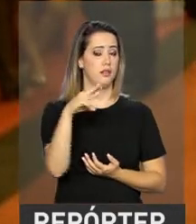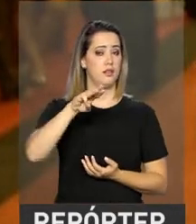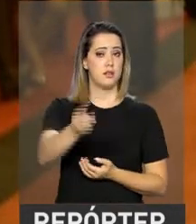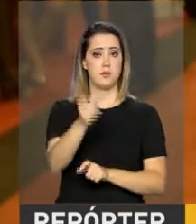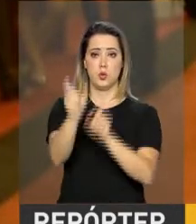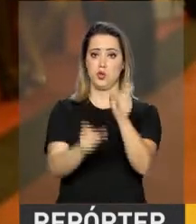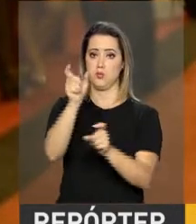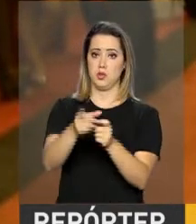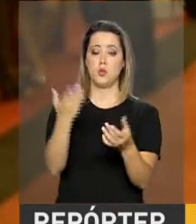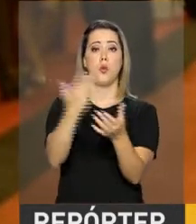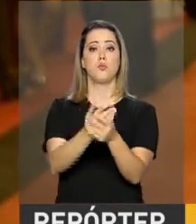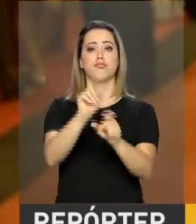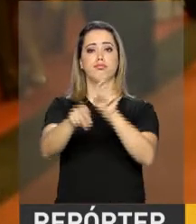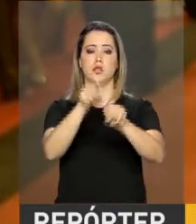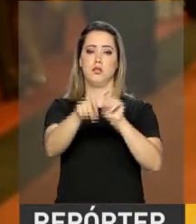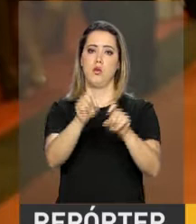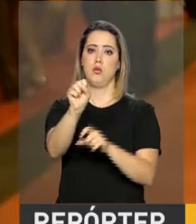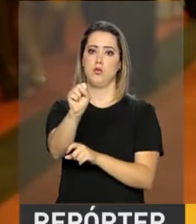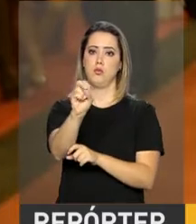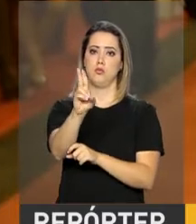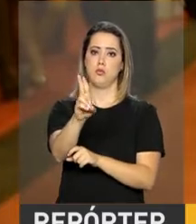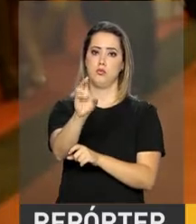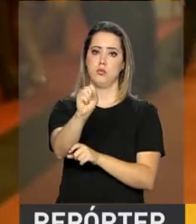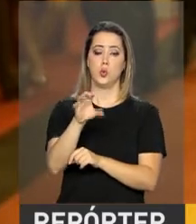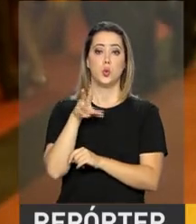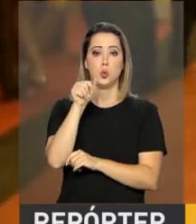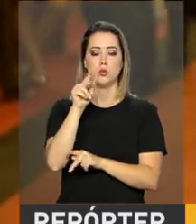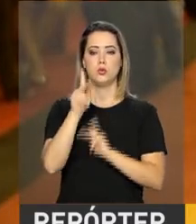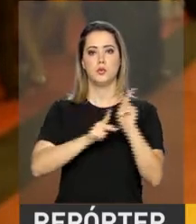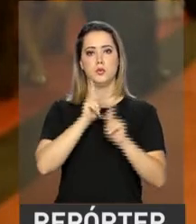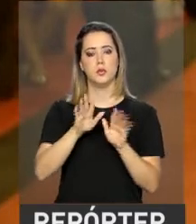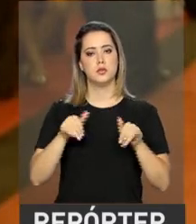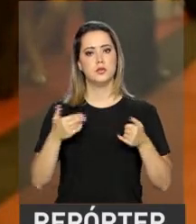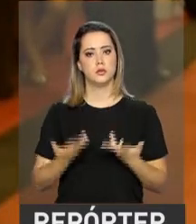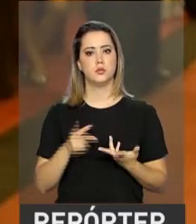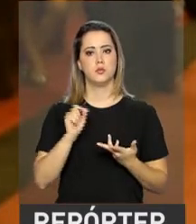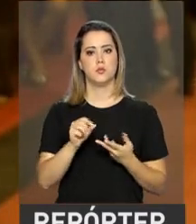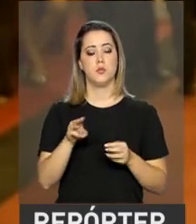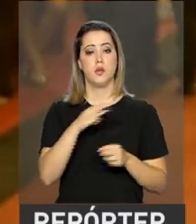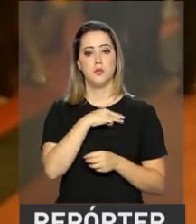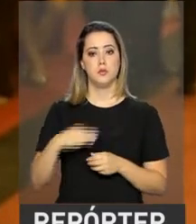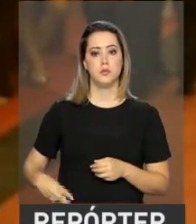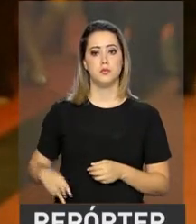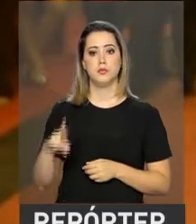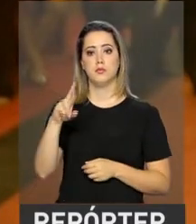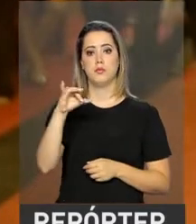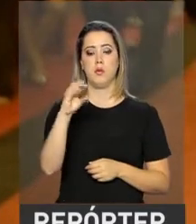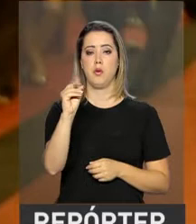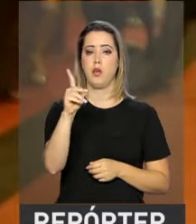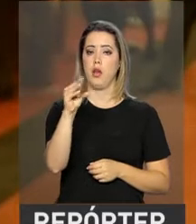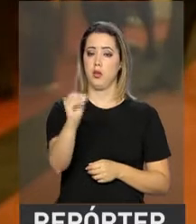registrados no prontuário eletrônico do sus a meta é incluir toda a população para isso segundo o ministro ricardo barros o plano é